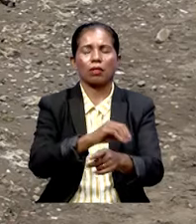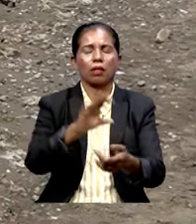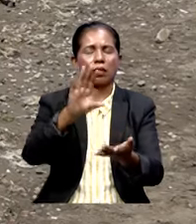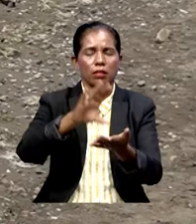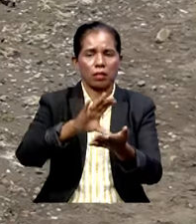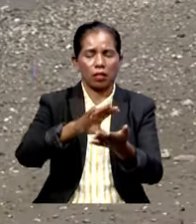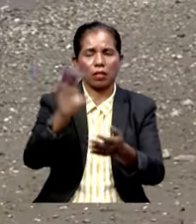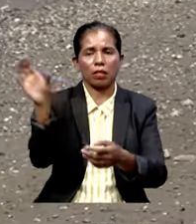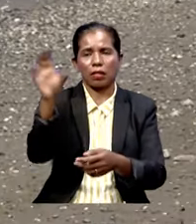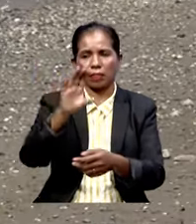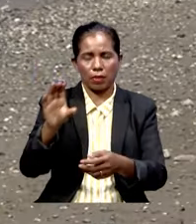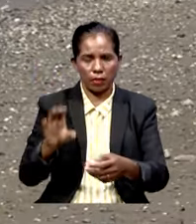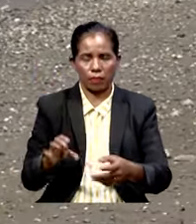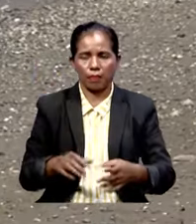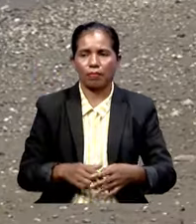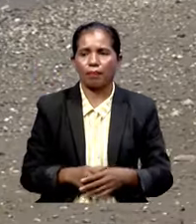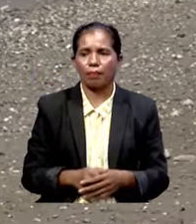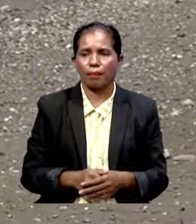climática ninian.